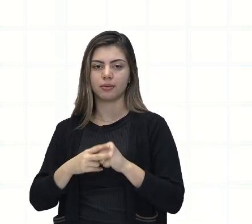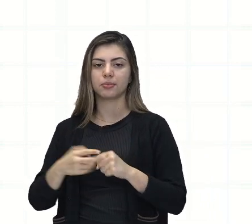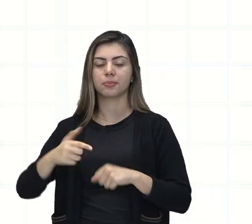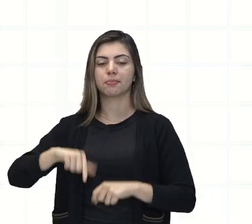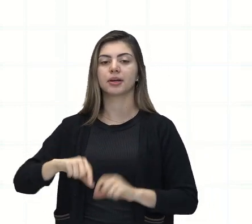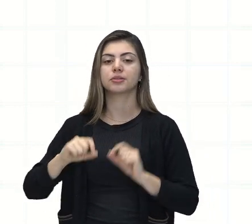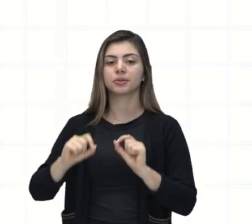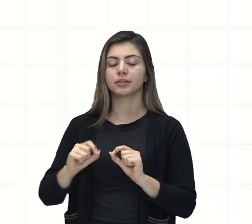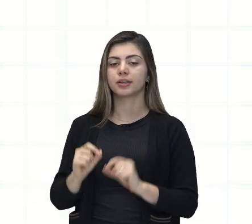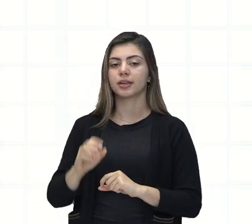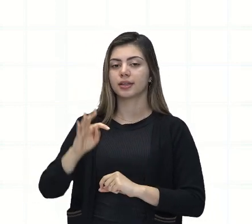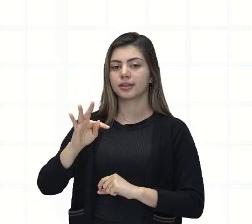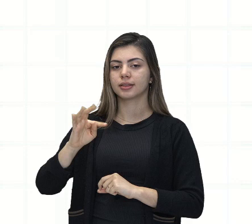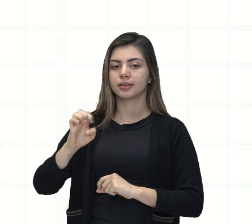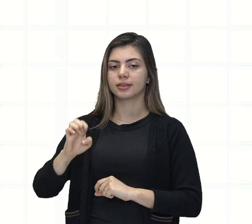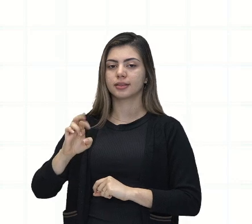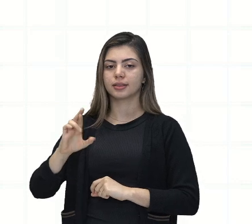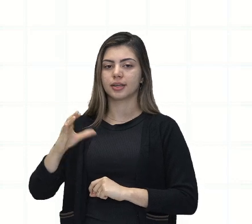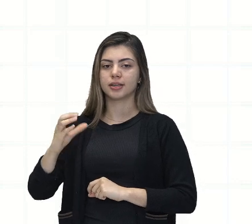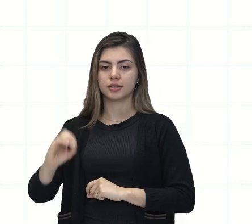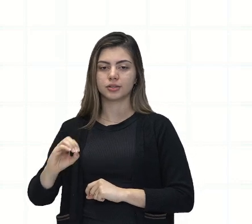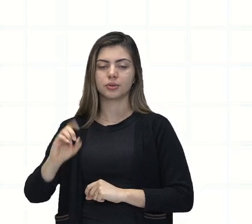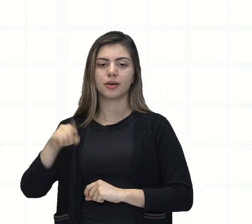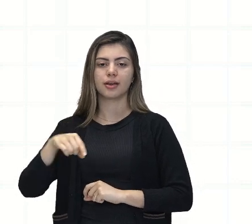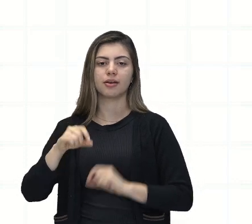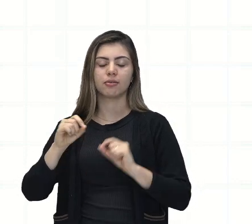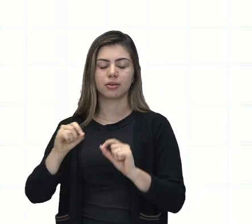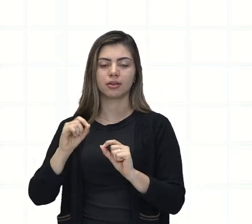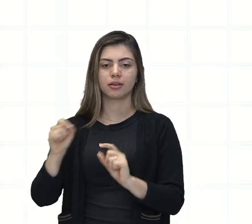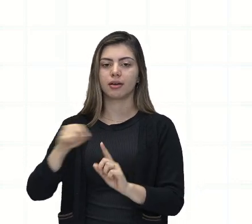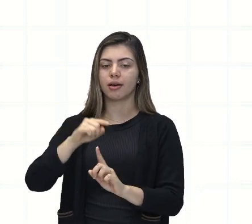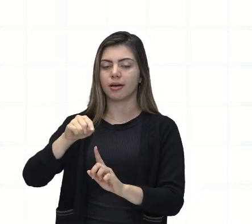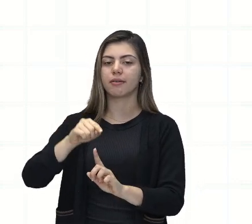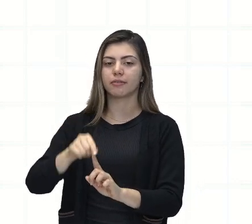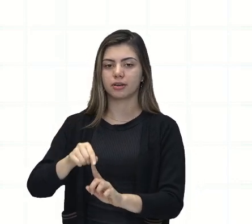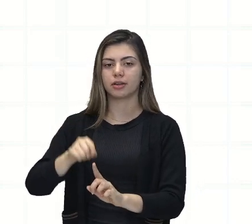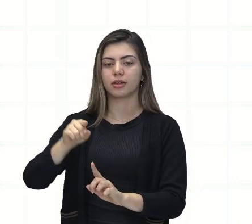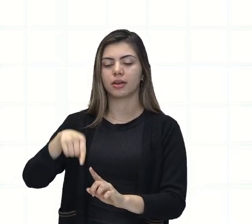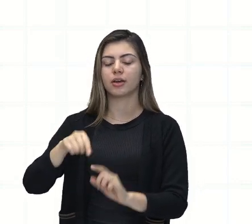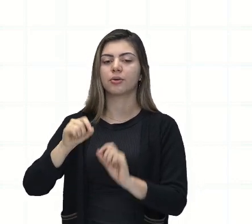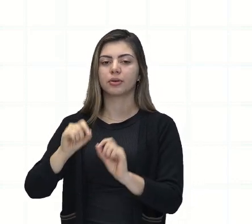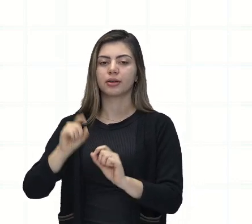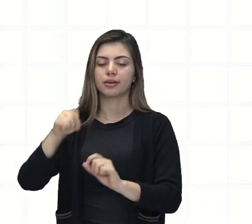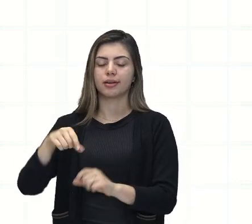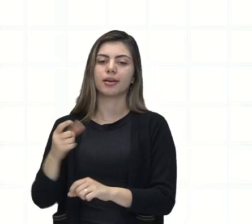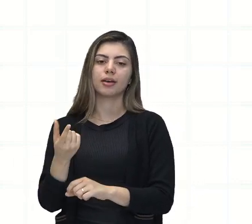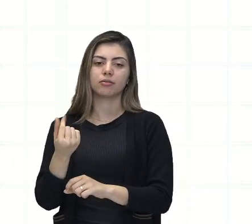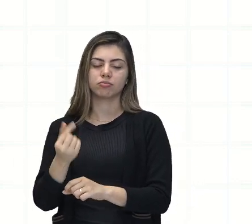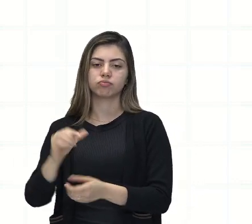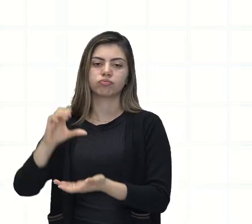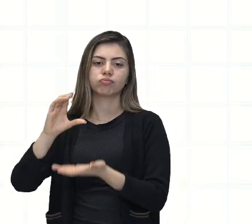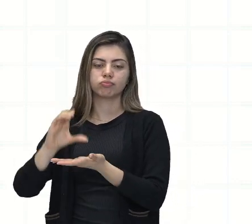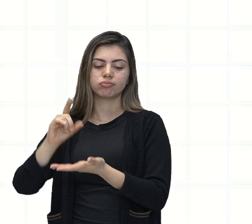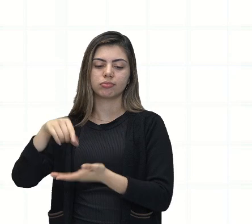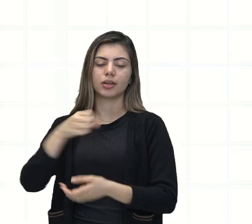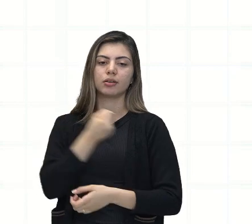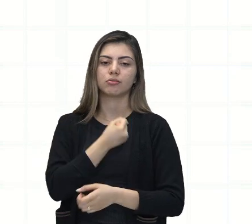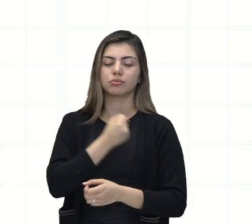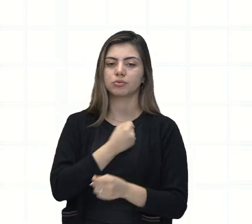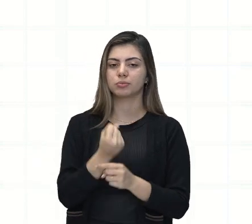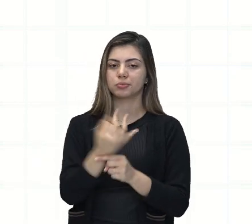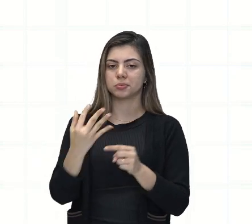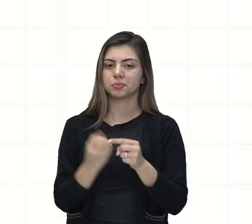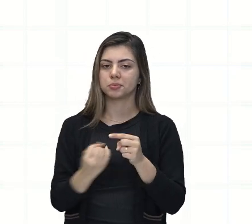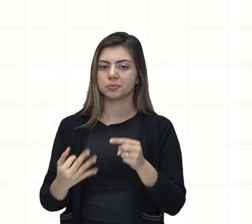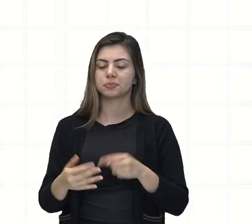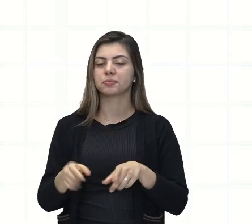1/3 é a parte que vai indicar aí essa divisão, esse número fracionário,